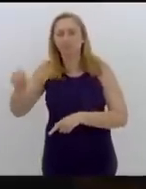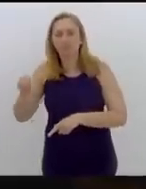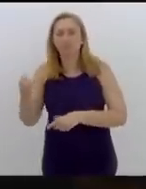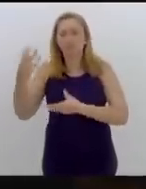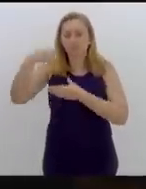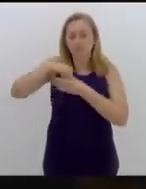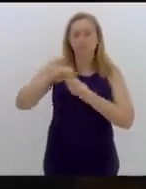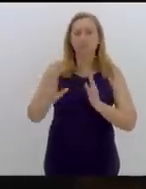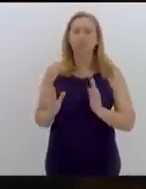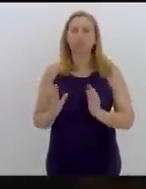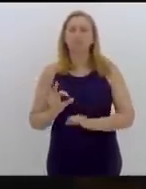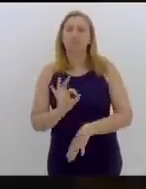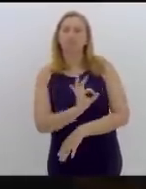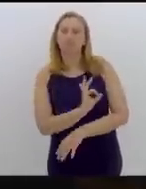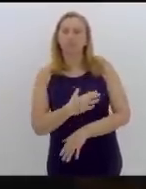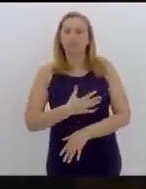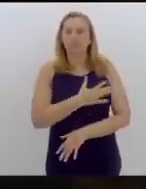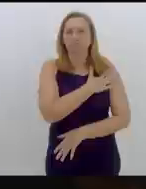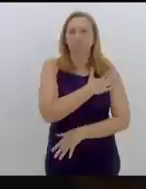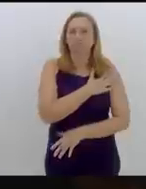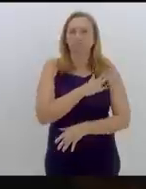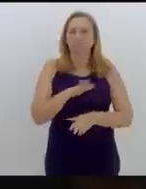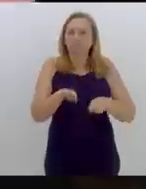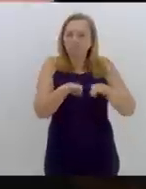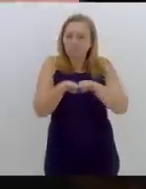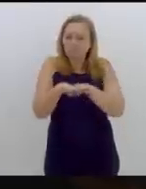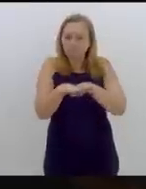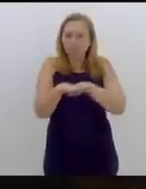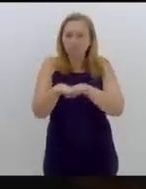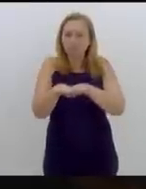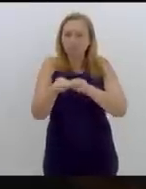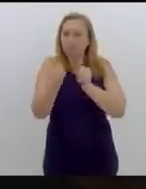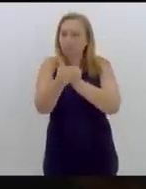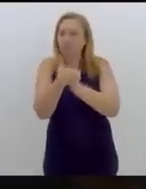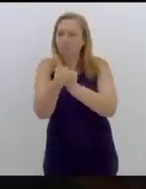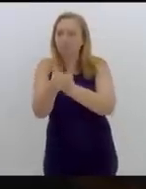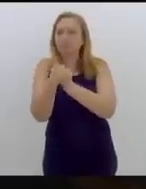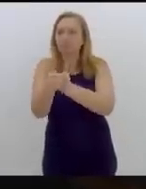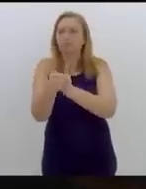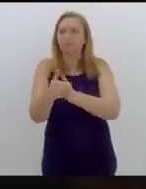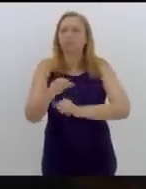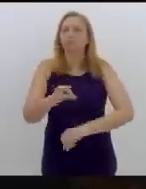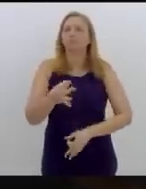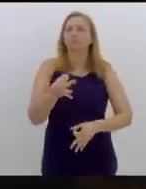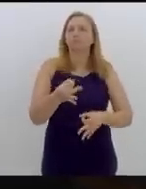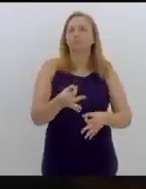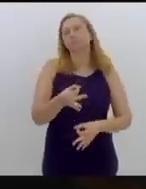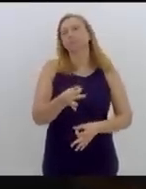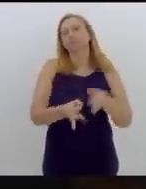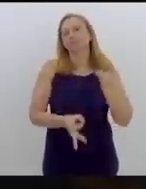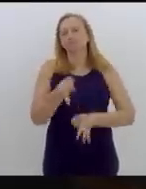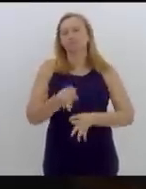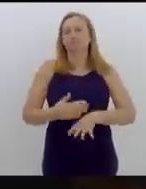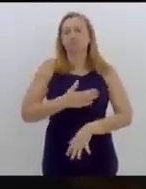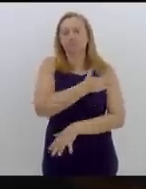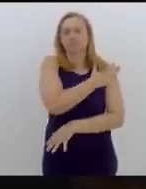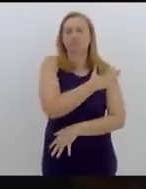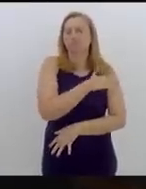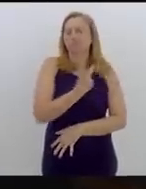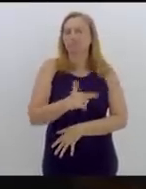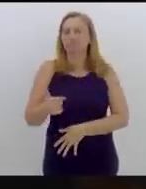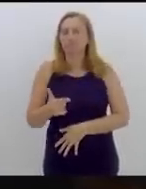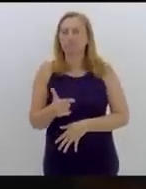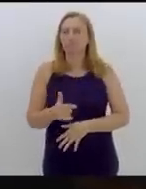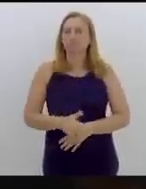da Polícia Militar ele corre em paralelo com da justiça militar não existe em primeiro lugar